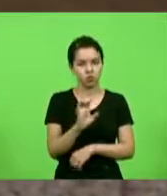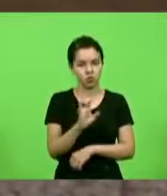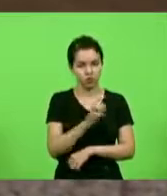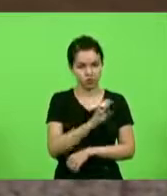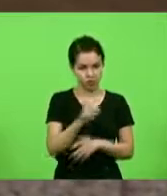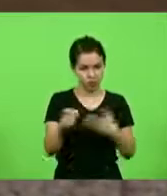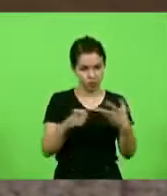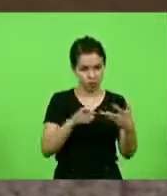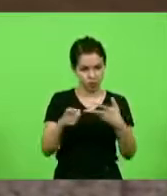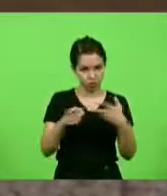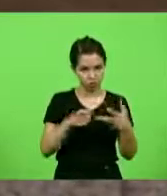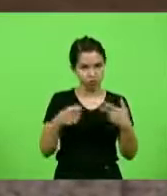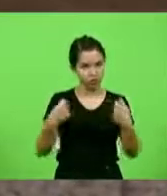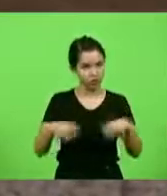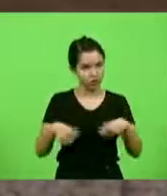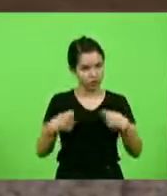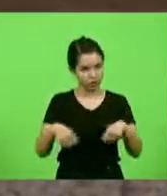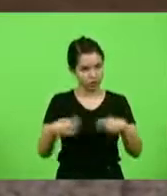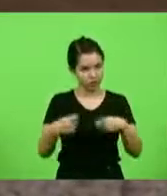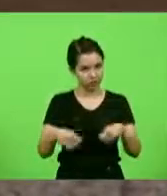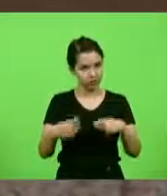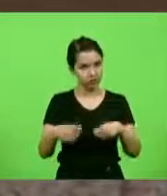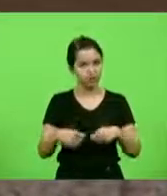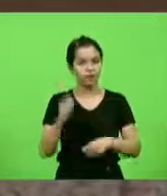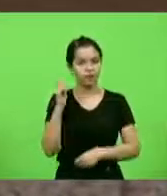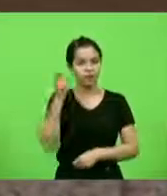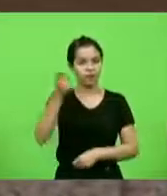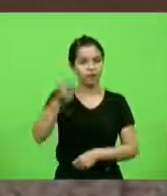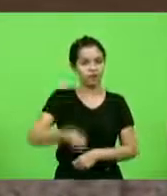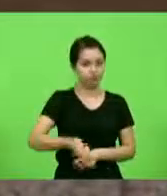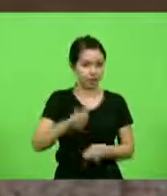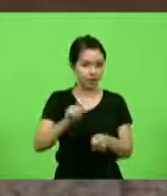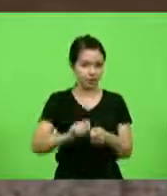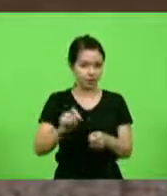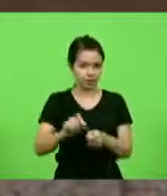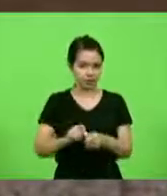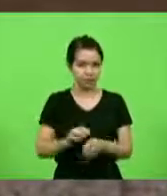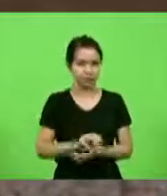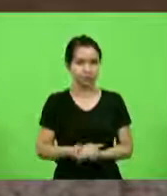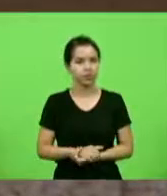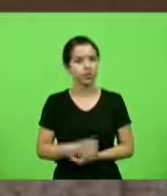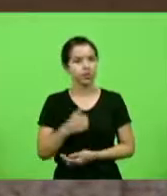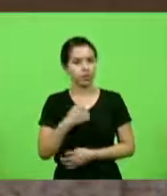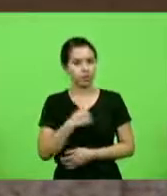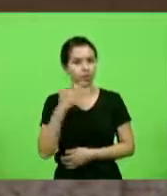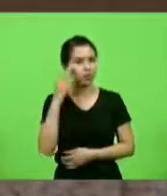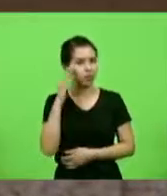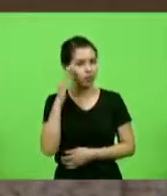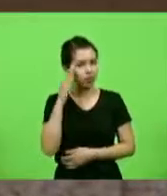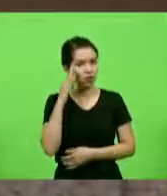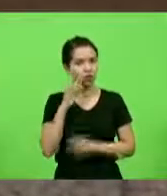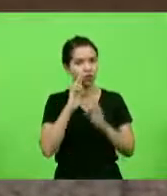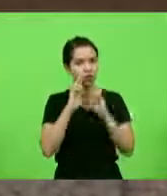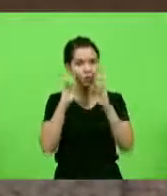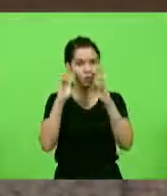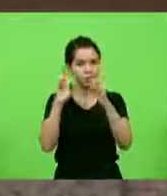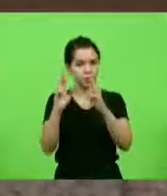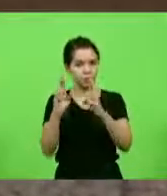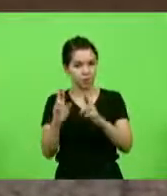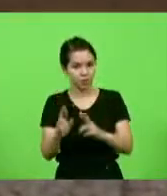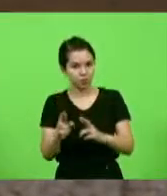de ser o executor. Eu entendo que, e respeito o pensamento de uma